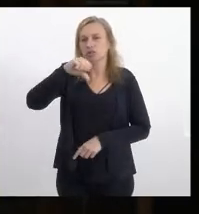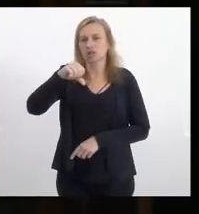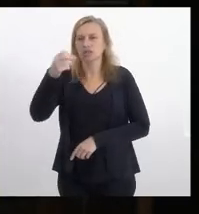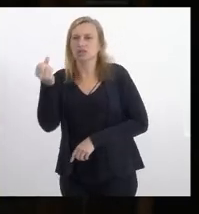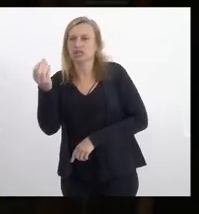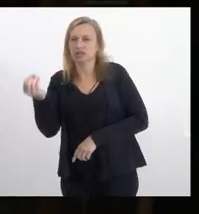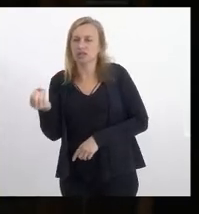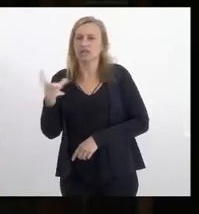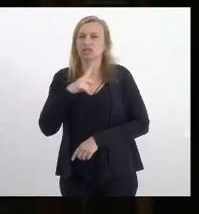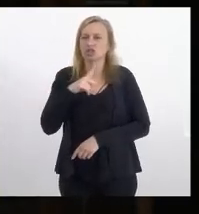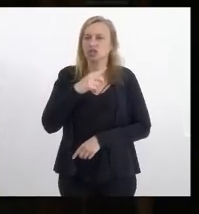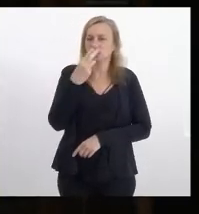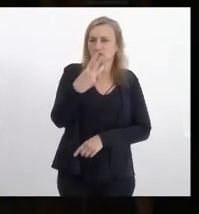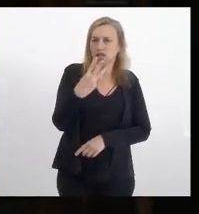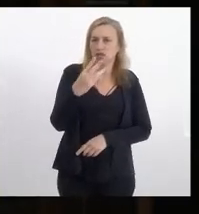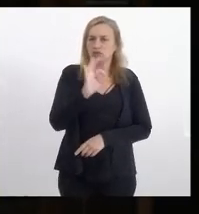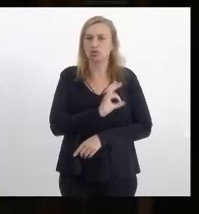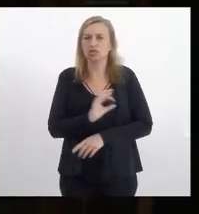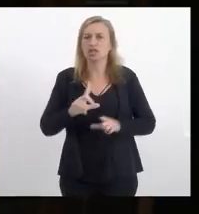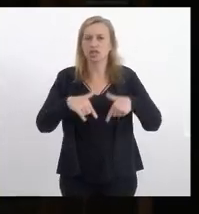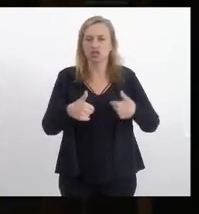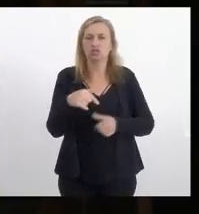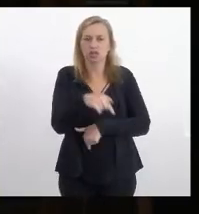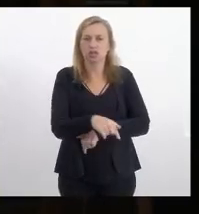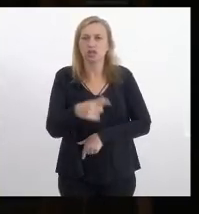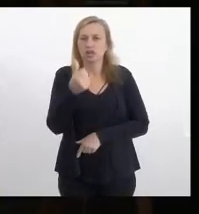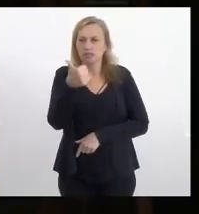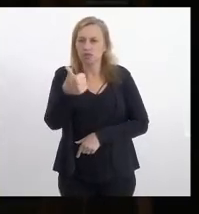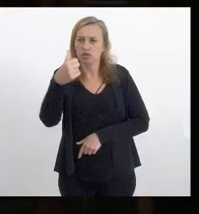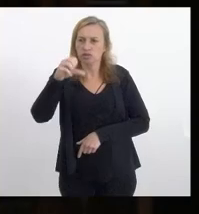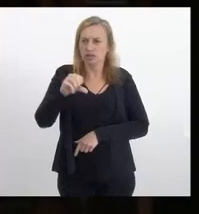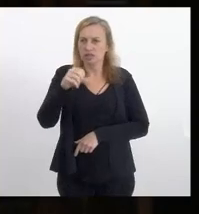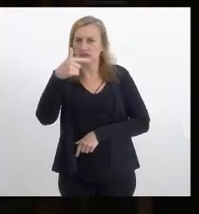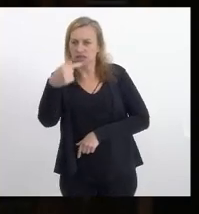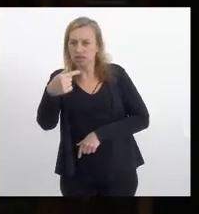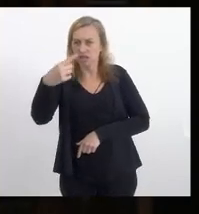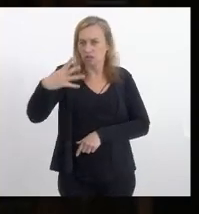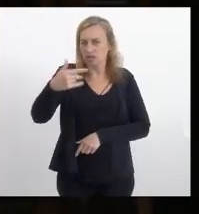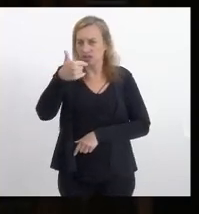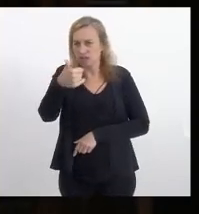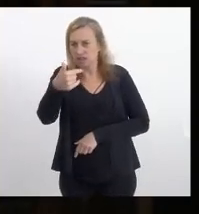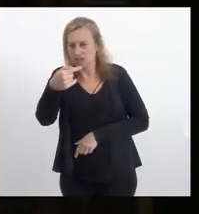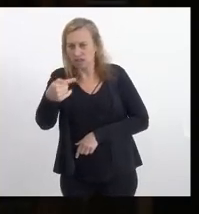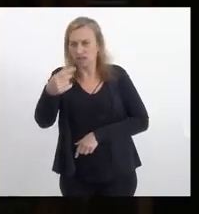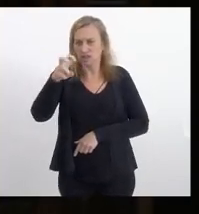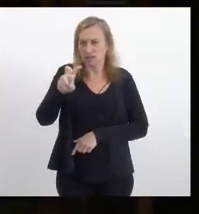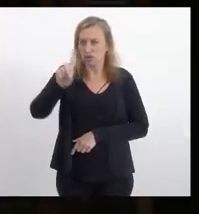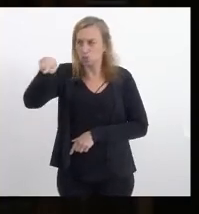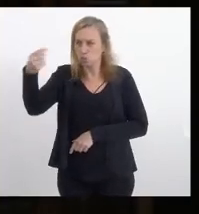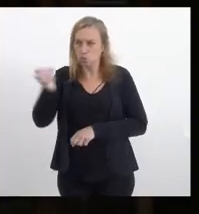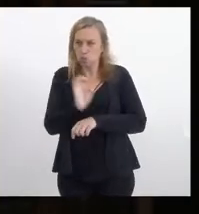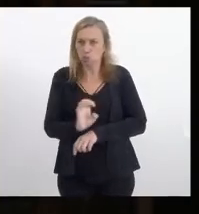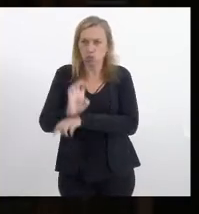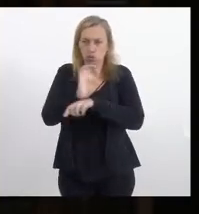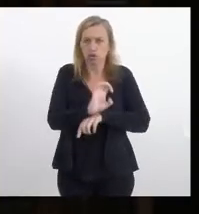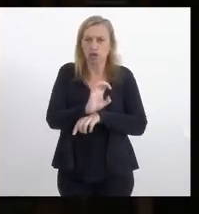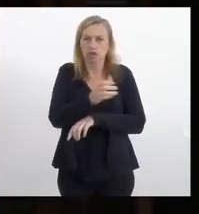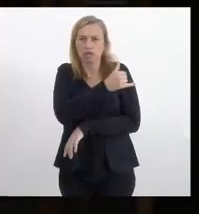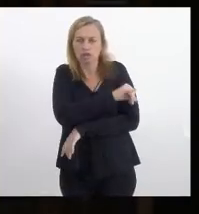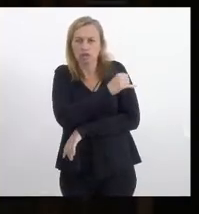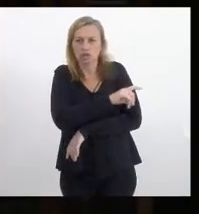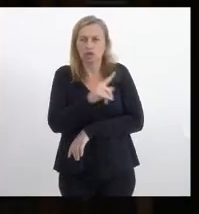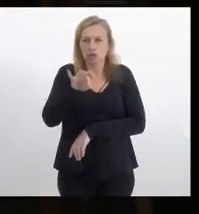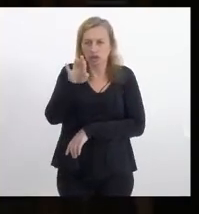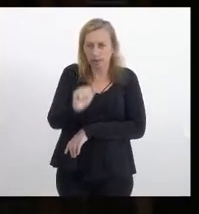temos três polícias que atuavam aqui 1974/75 fusão dos Estados polícia Rio de